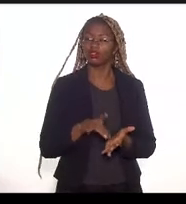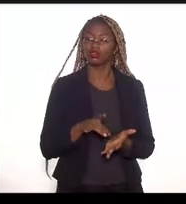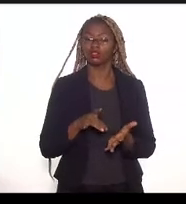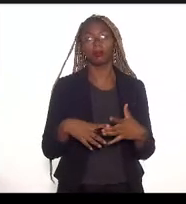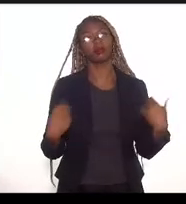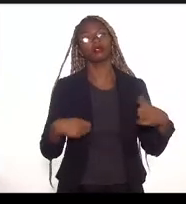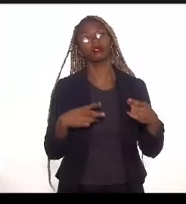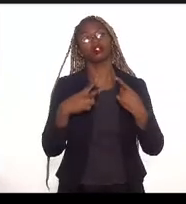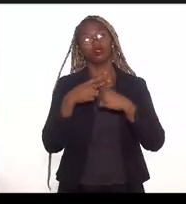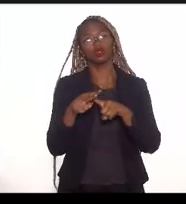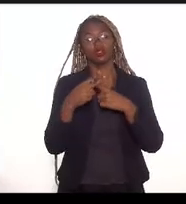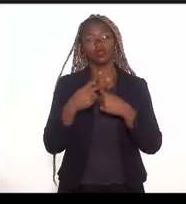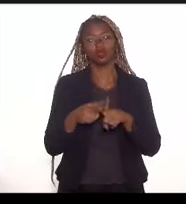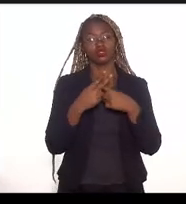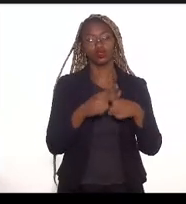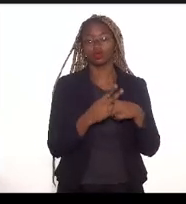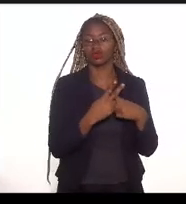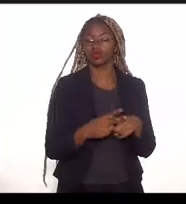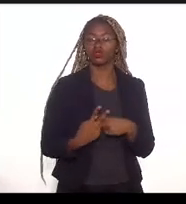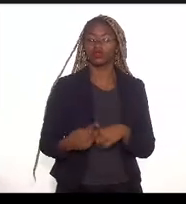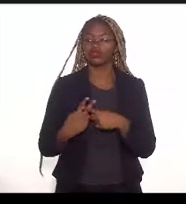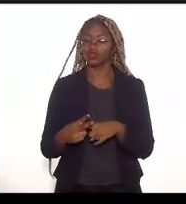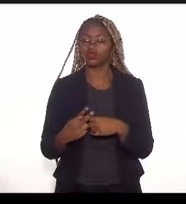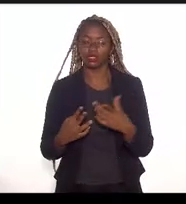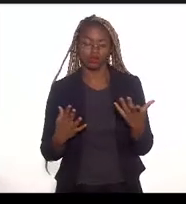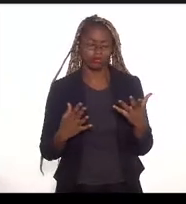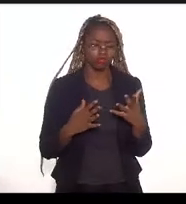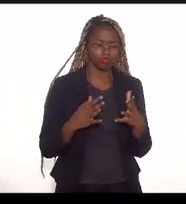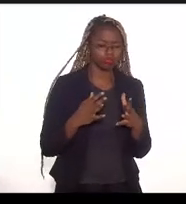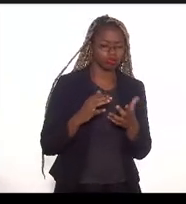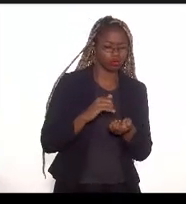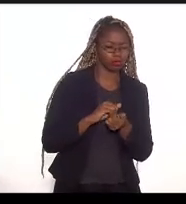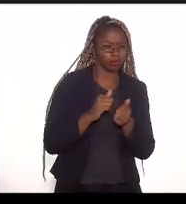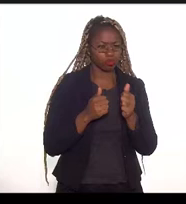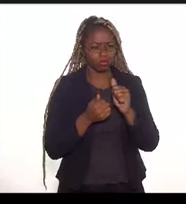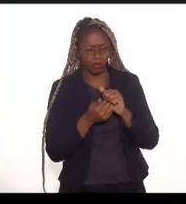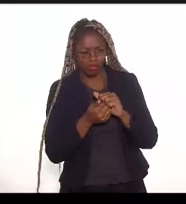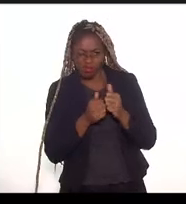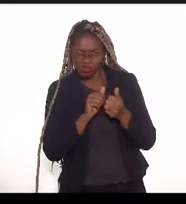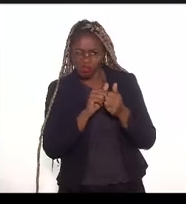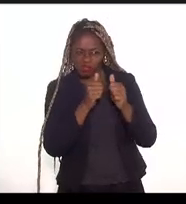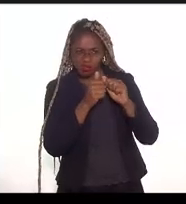ajustes, breves contornos de arestas, eles possam ser realmente